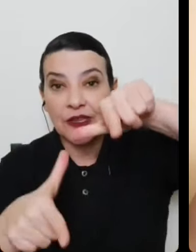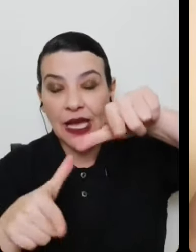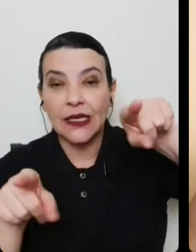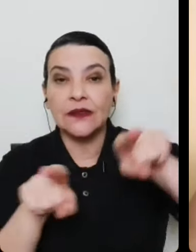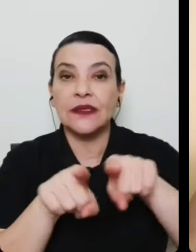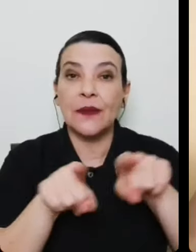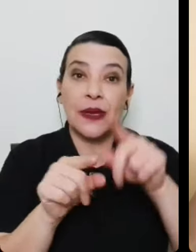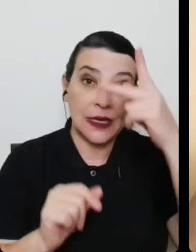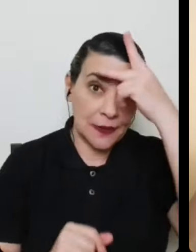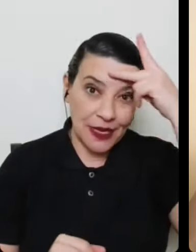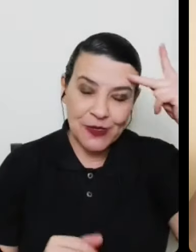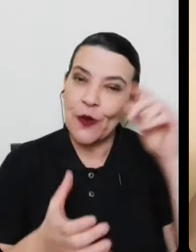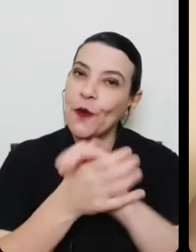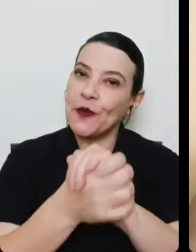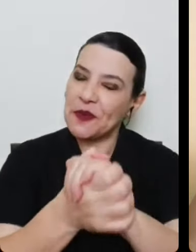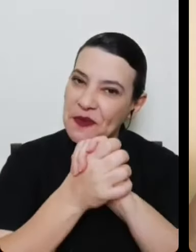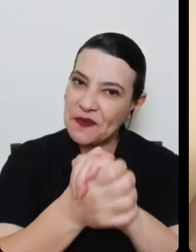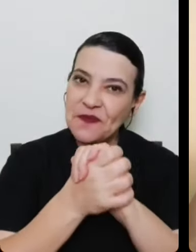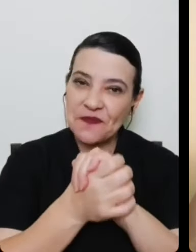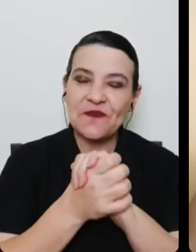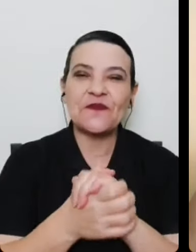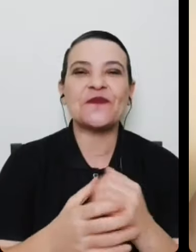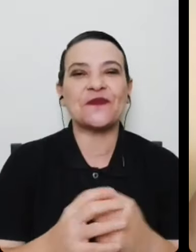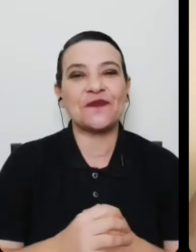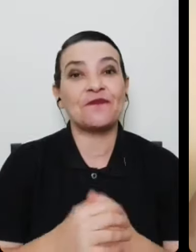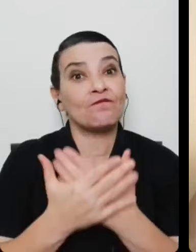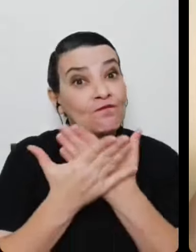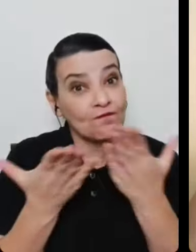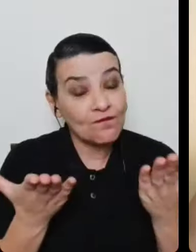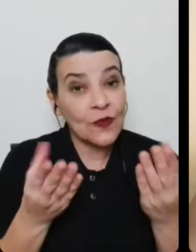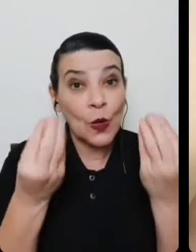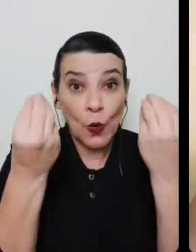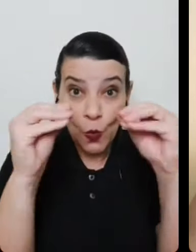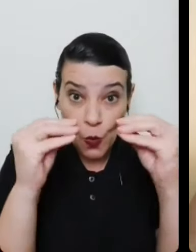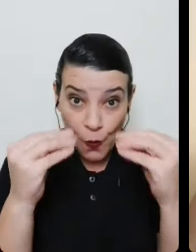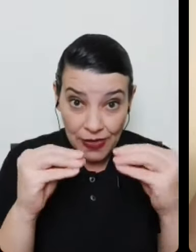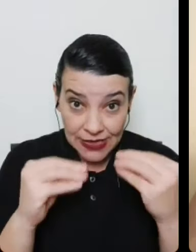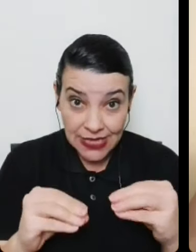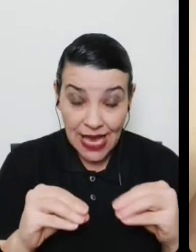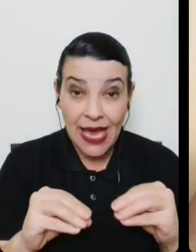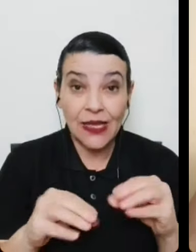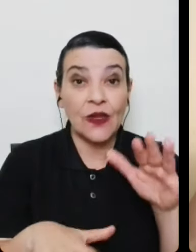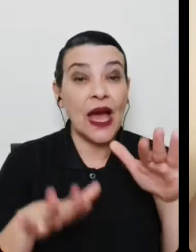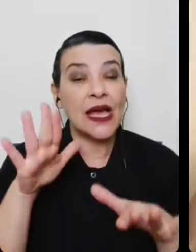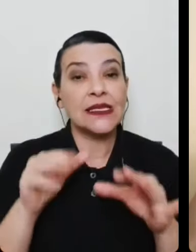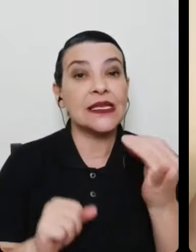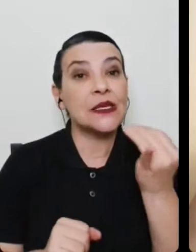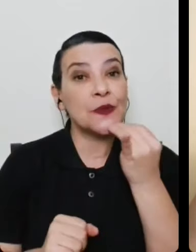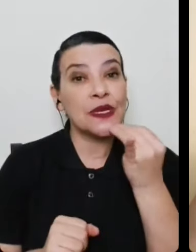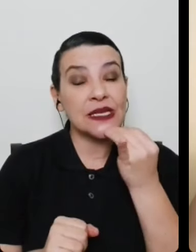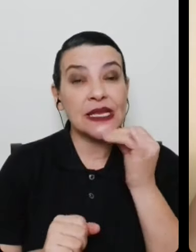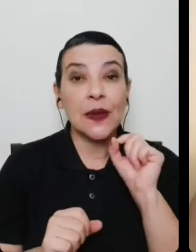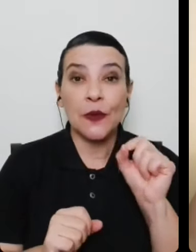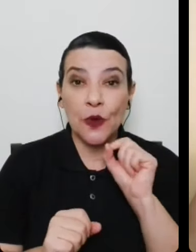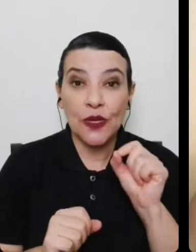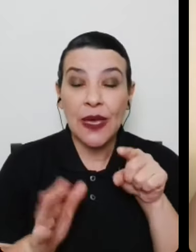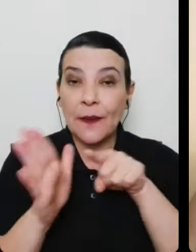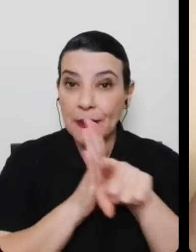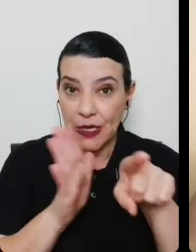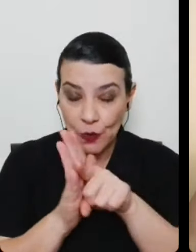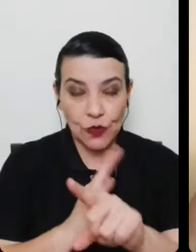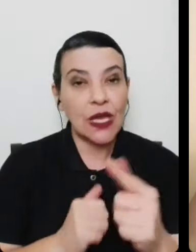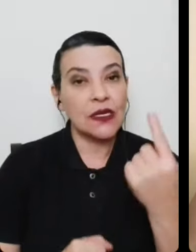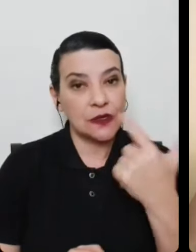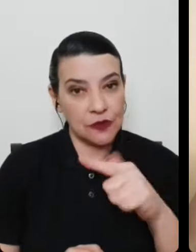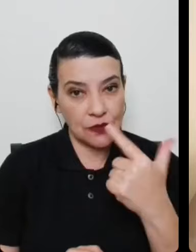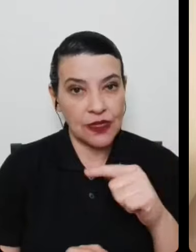pessoa cumprimentando e tudo mais. Então, eu peço, se alguém deixou algum comentário lá e que não tá sem, não passou aqui para as perguntinhas,